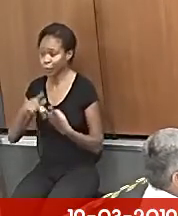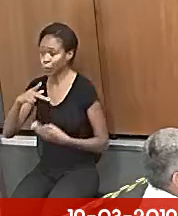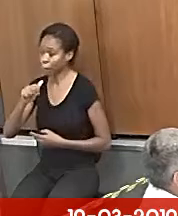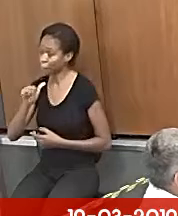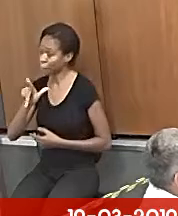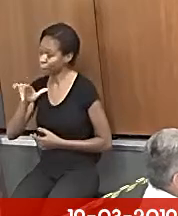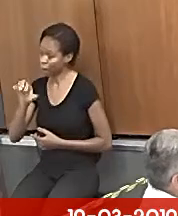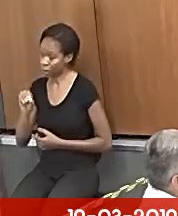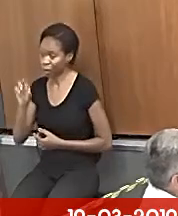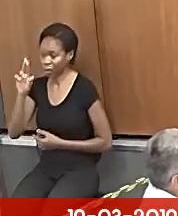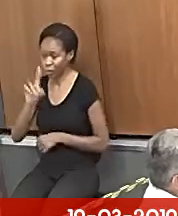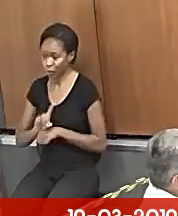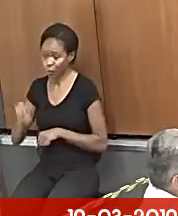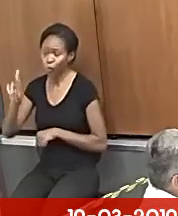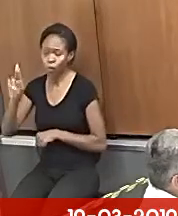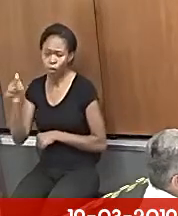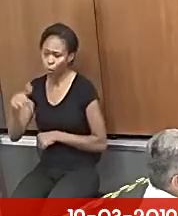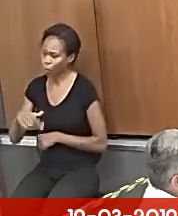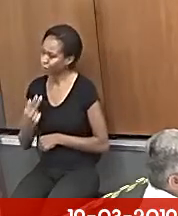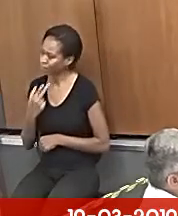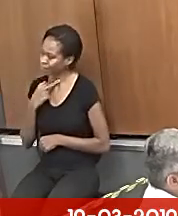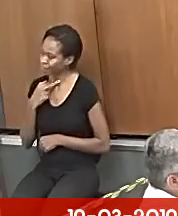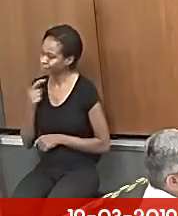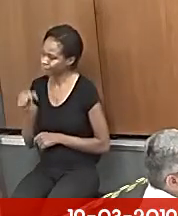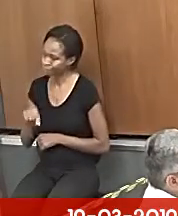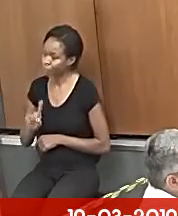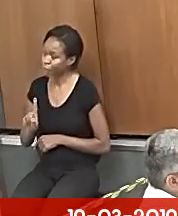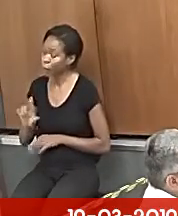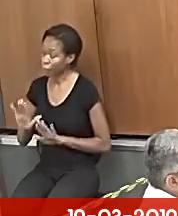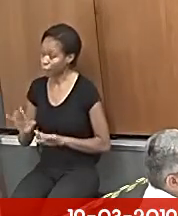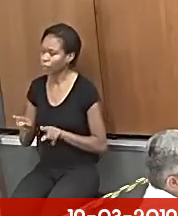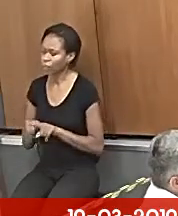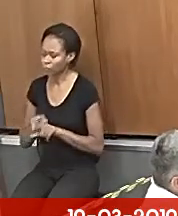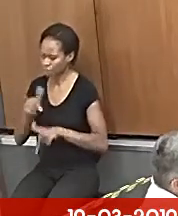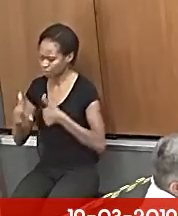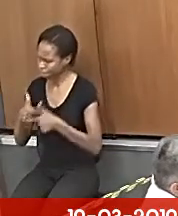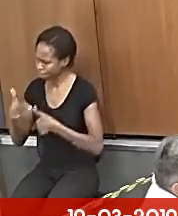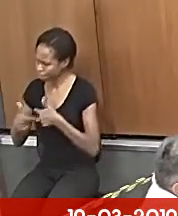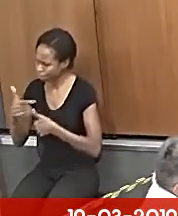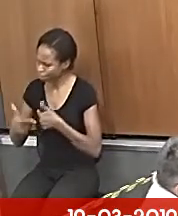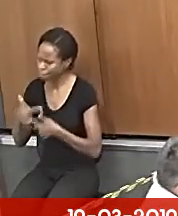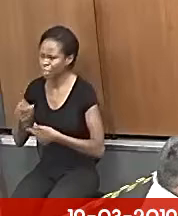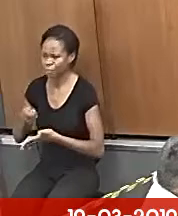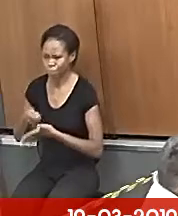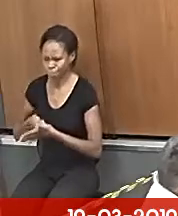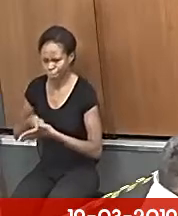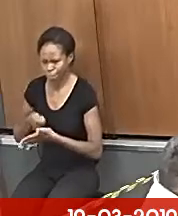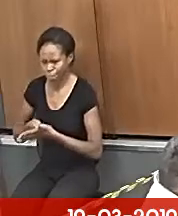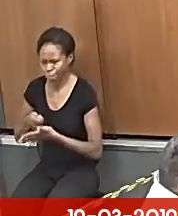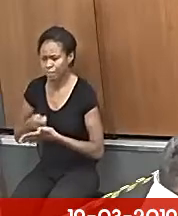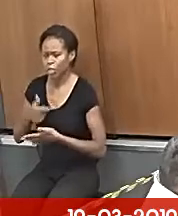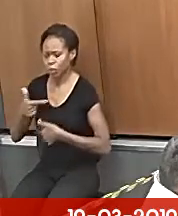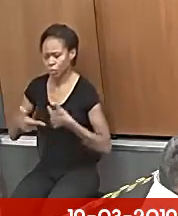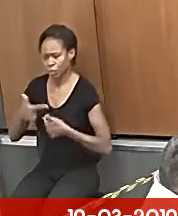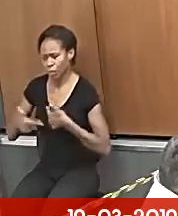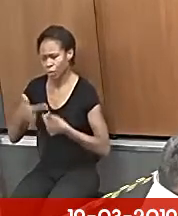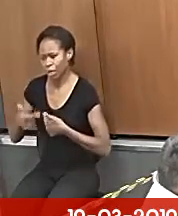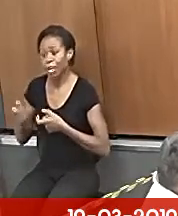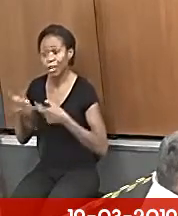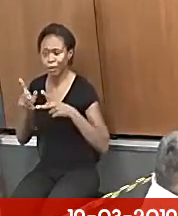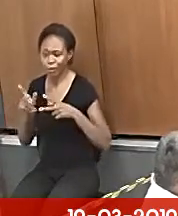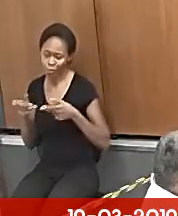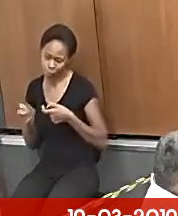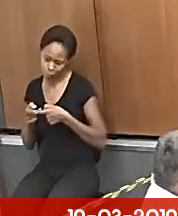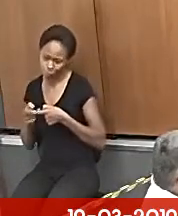que não pôde estar presente aqui hoje mas que também irá fazer um trabalho com medo dessa comissão altura da sua construção de vida como médico